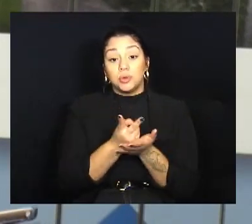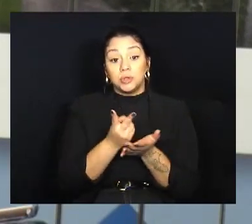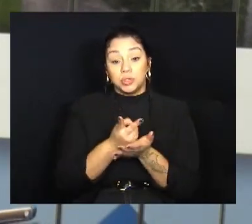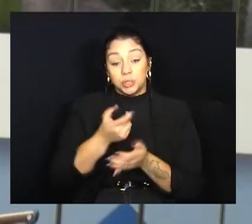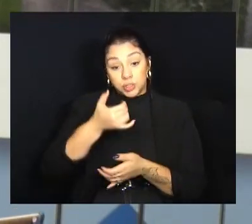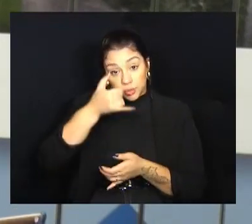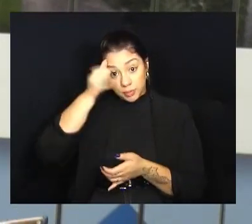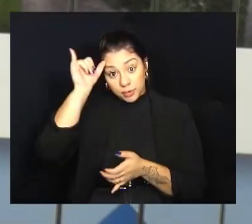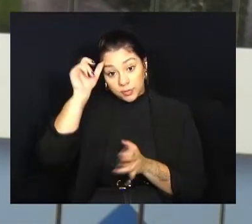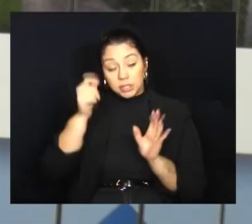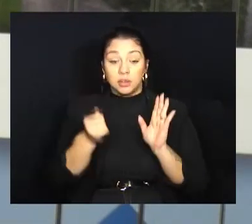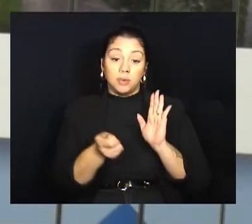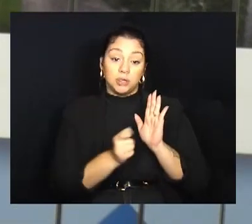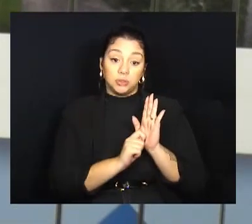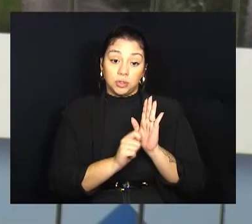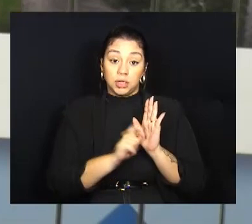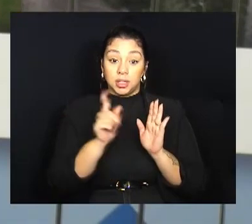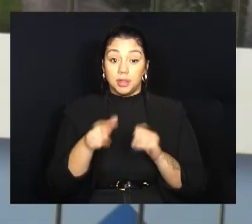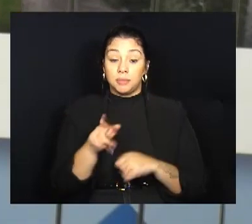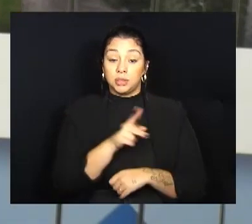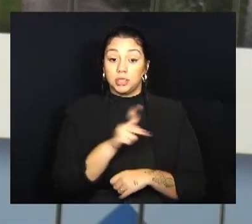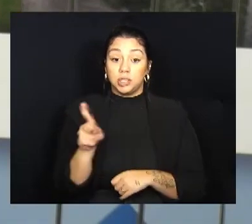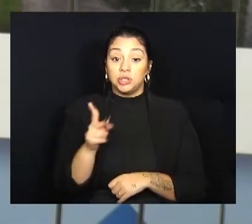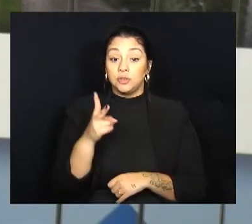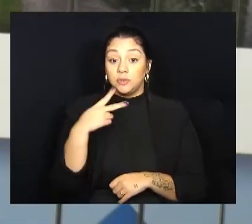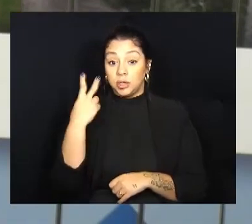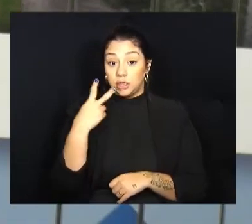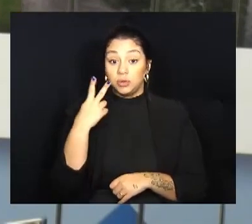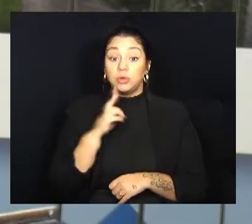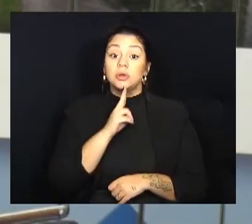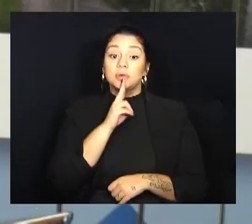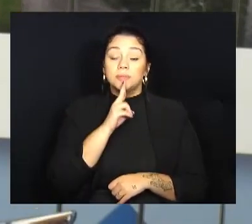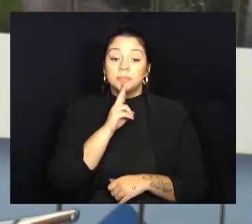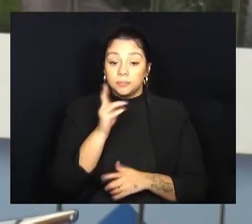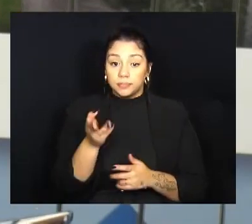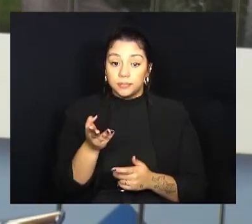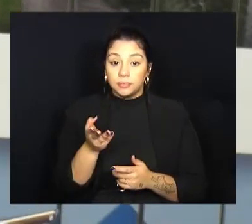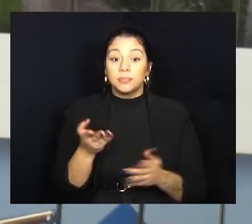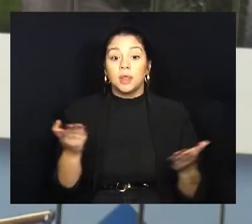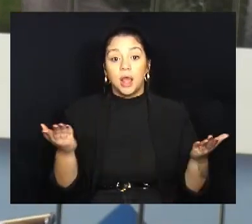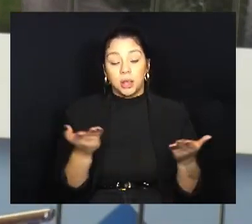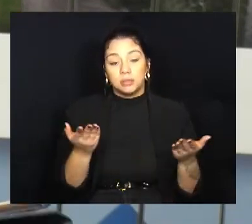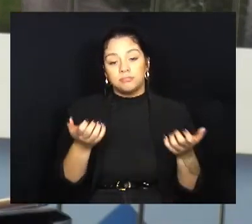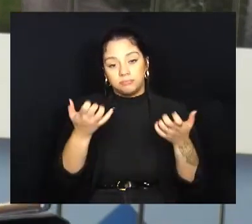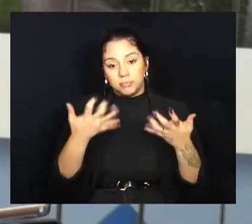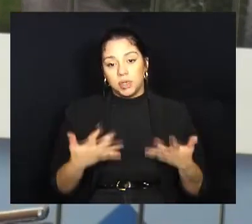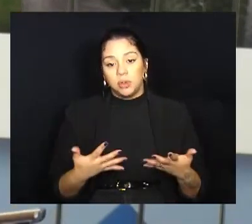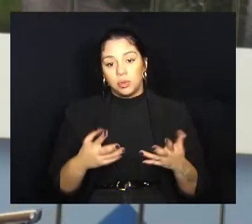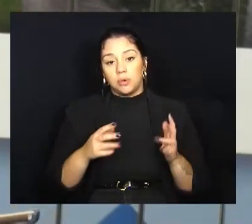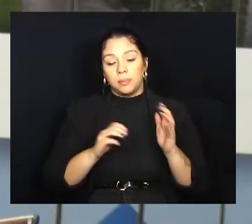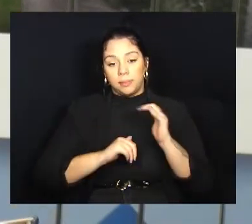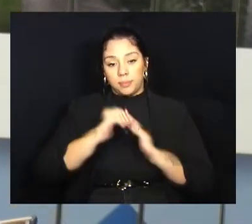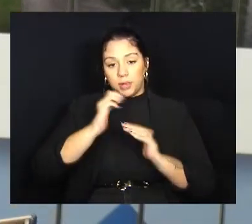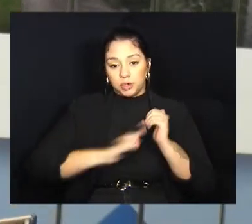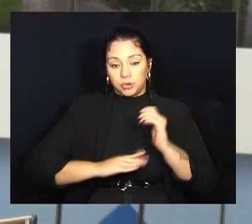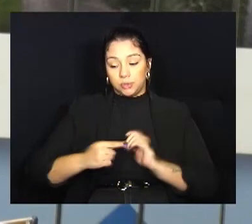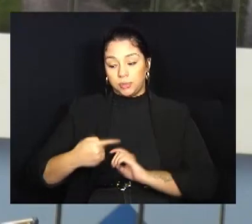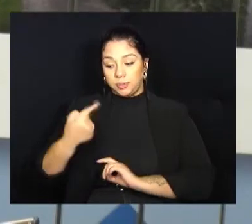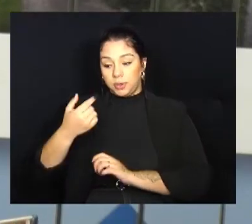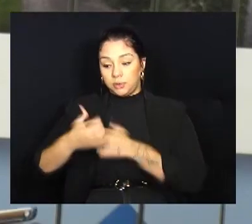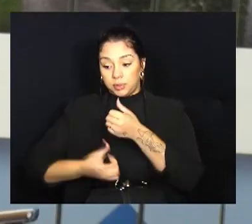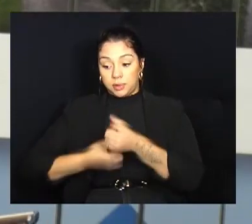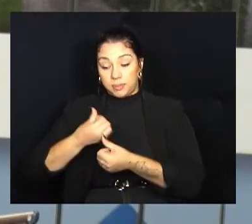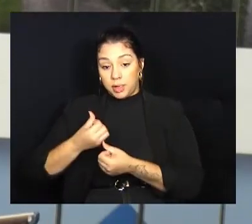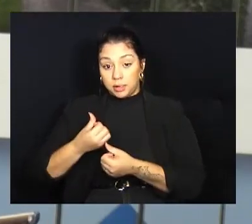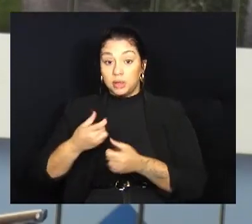Prevenção às Drogas, que é presidida pelo vereador Nelson Ossiri, que falou aí das atividades do primeiro semestre de